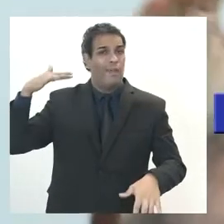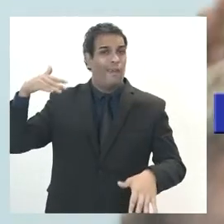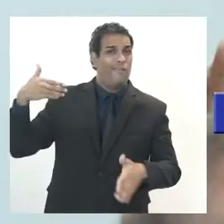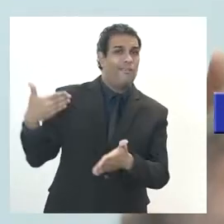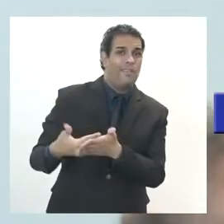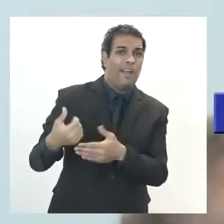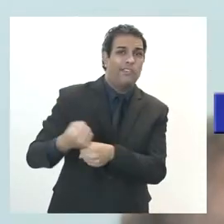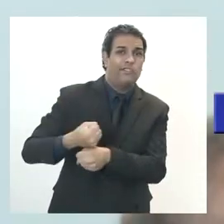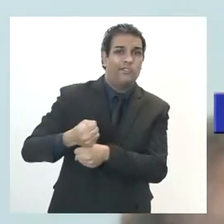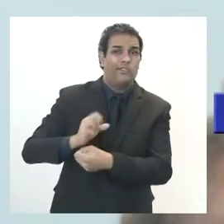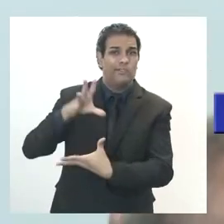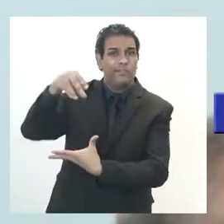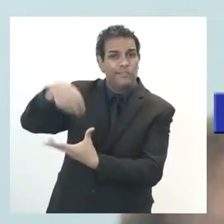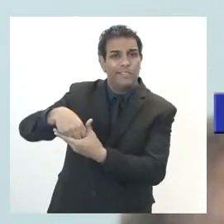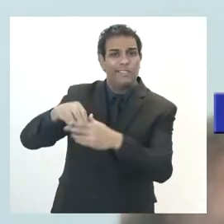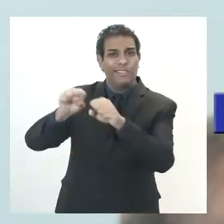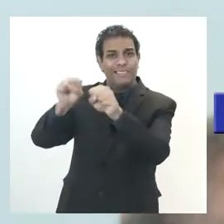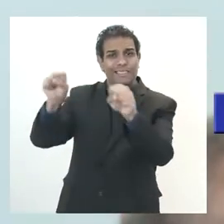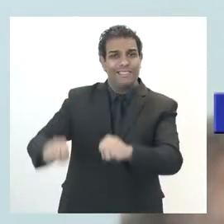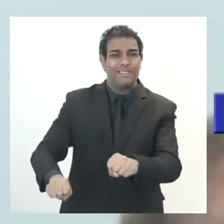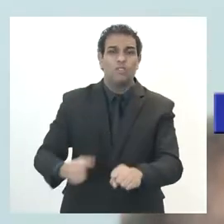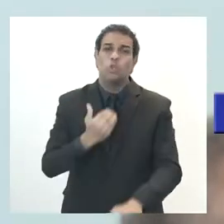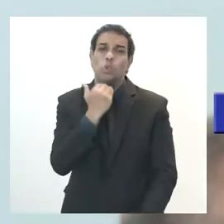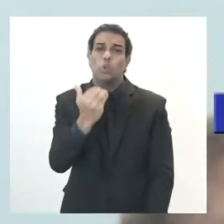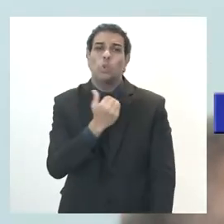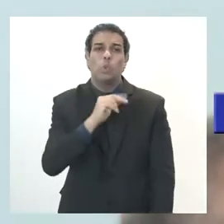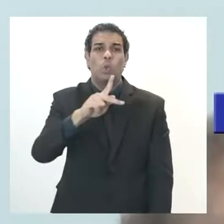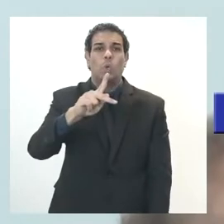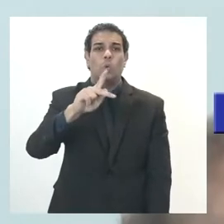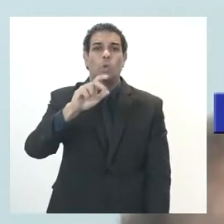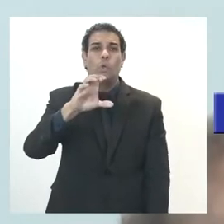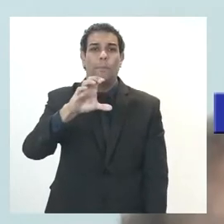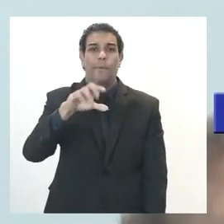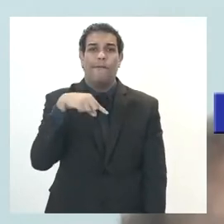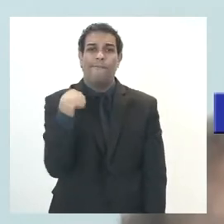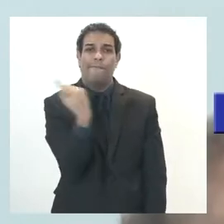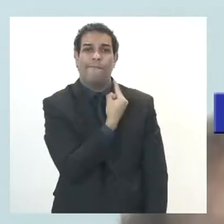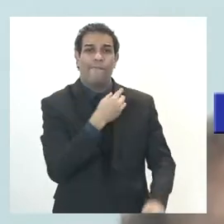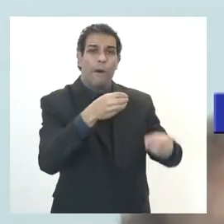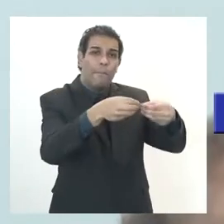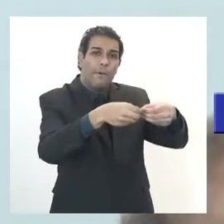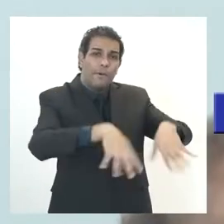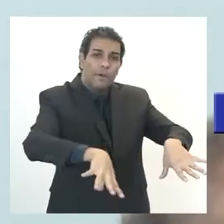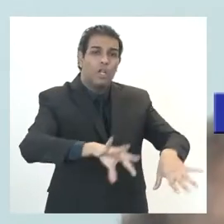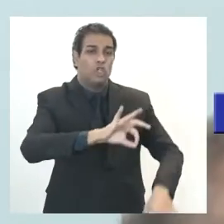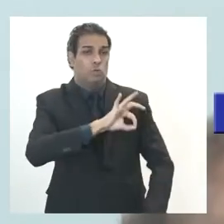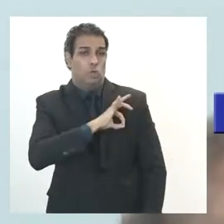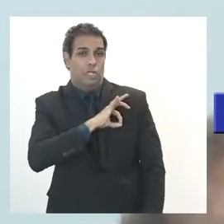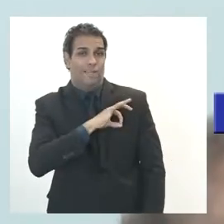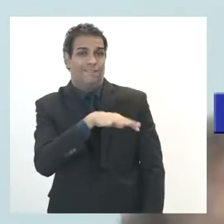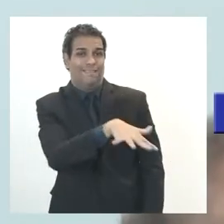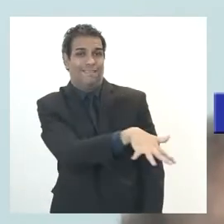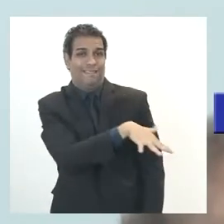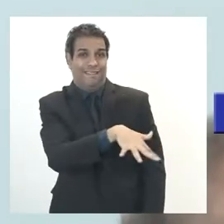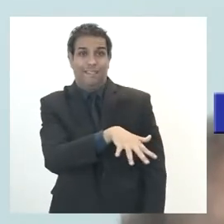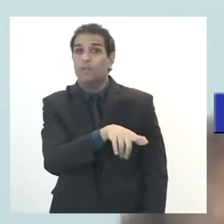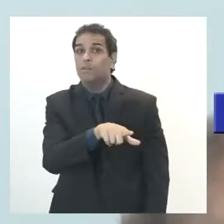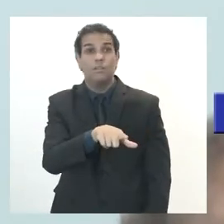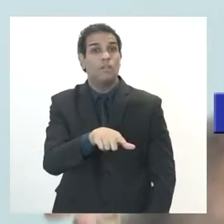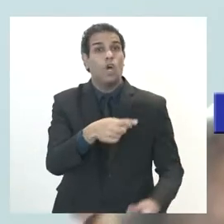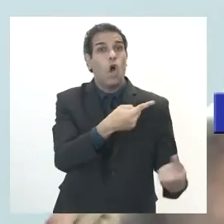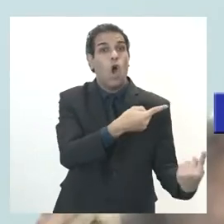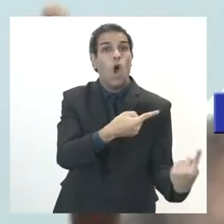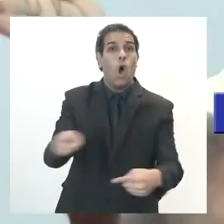há anos então não vai ter essa PEC que vai acabar de prejudicar nós Praça agora nós temos que colocar assim acabar com os